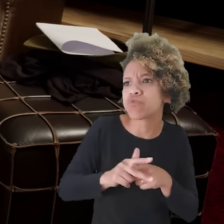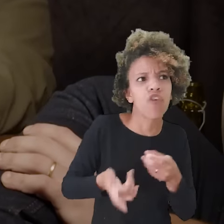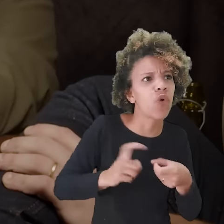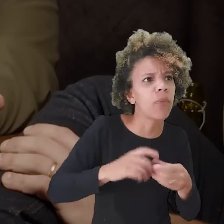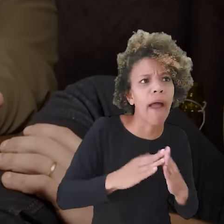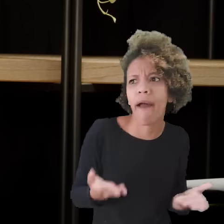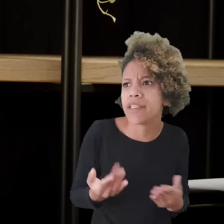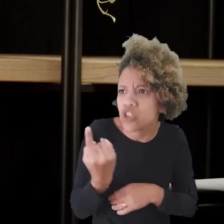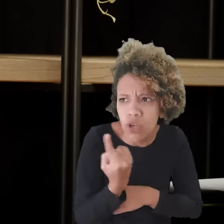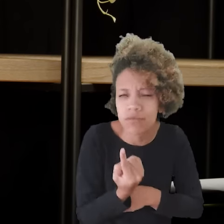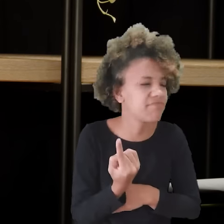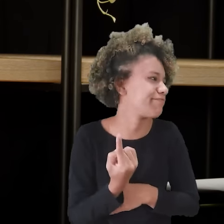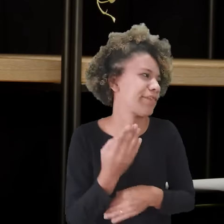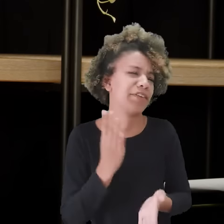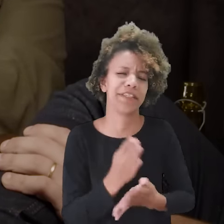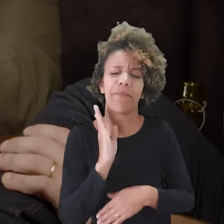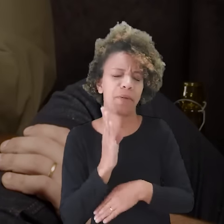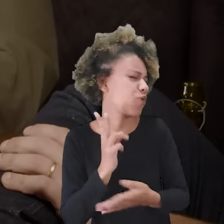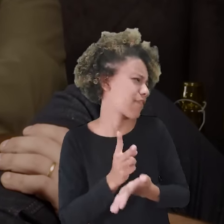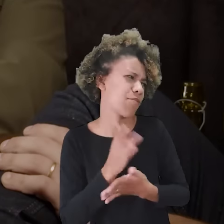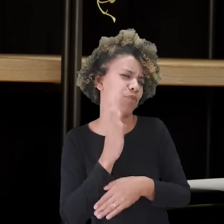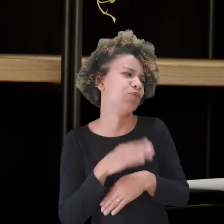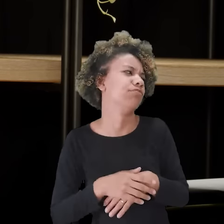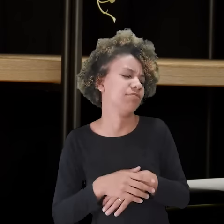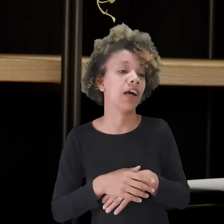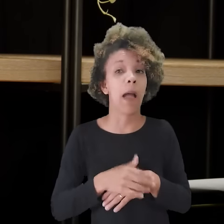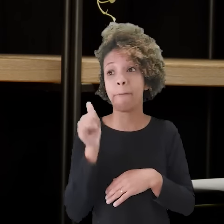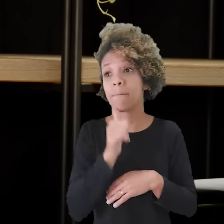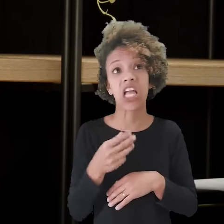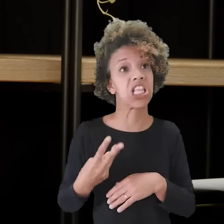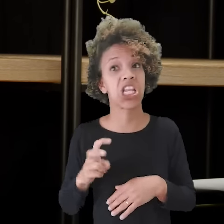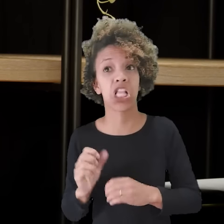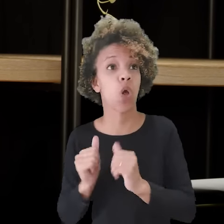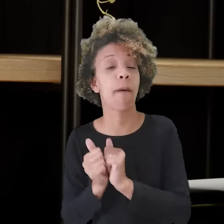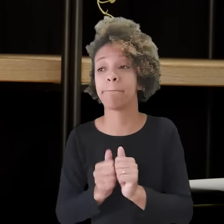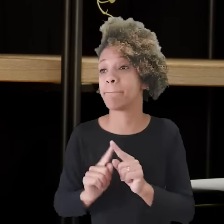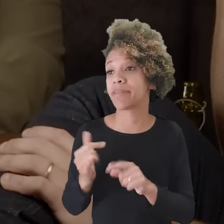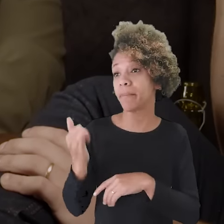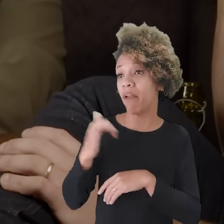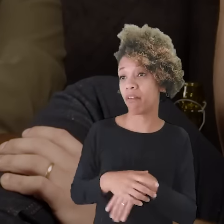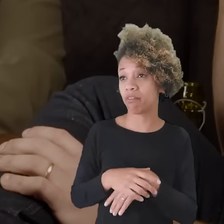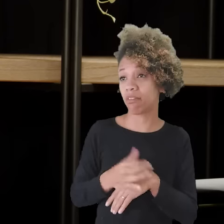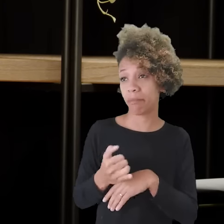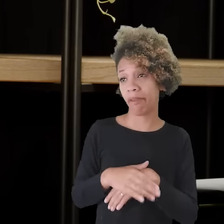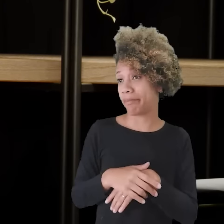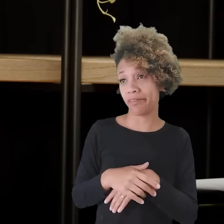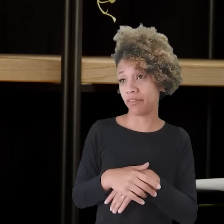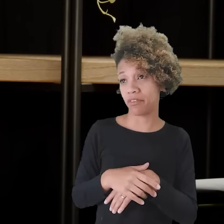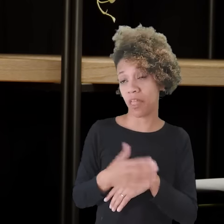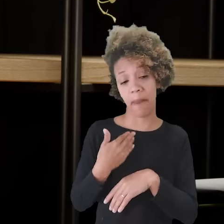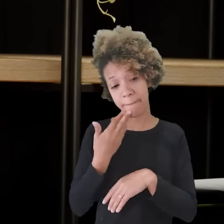masturbar eu sempre achei isso rro eu sempre achei isso burro os amigos eu peguei 35 mina eu falo mas que merda